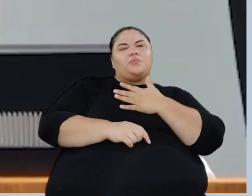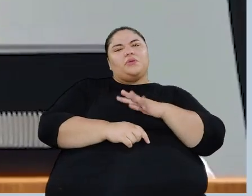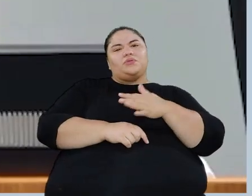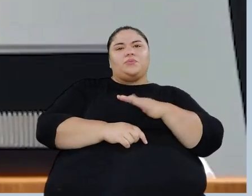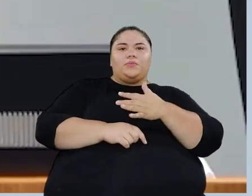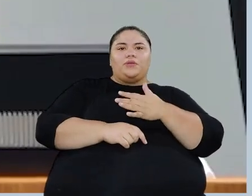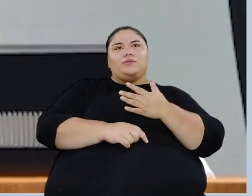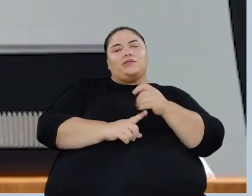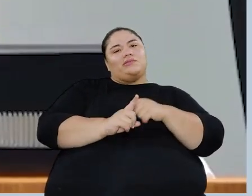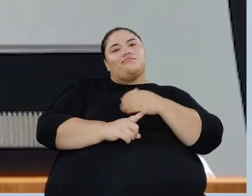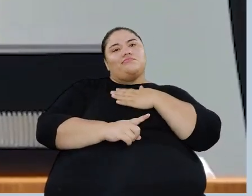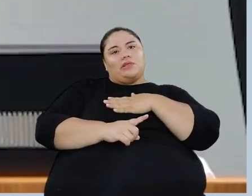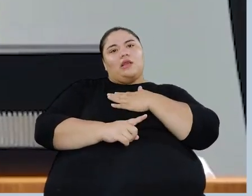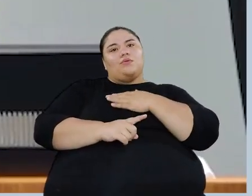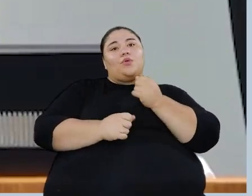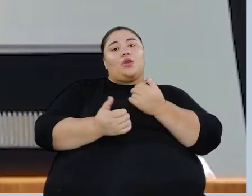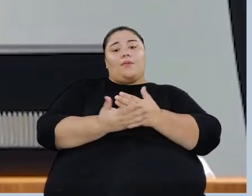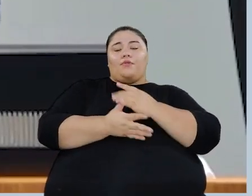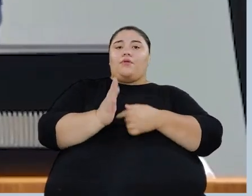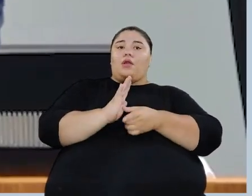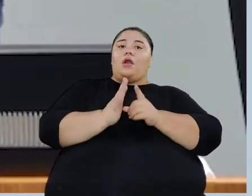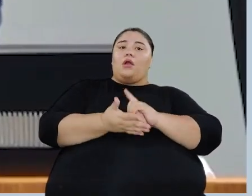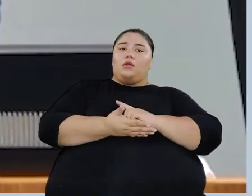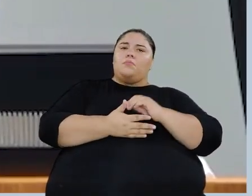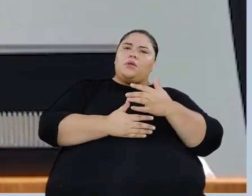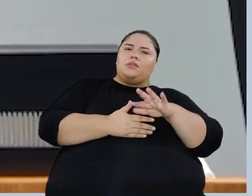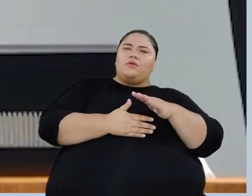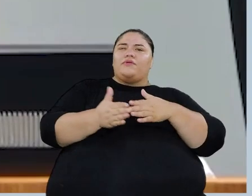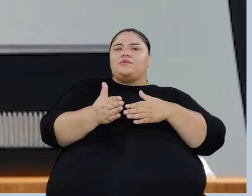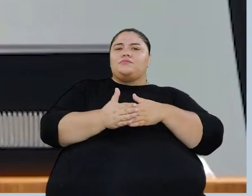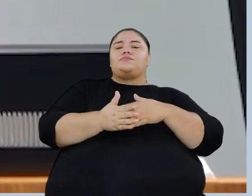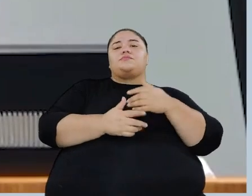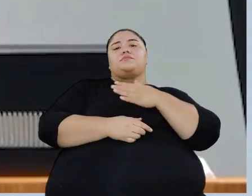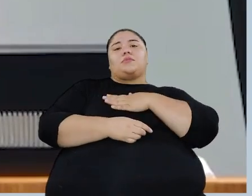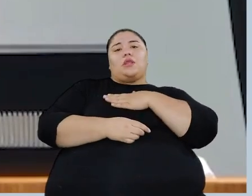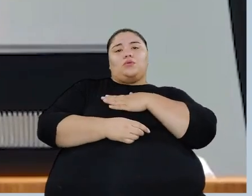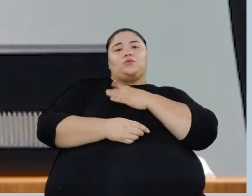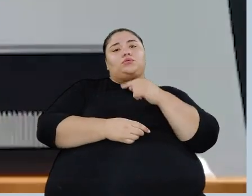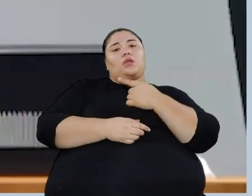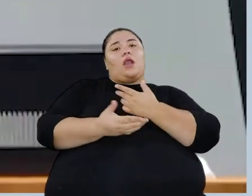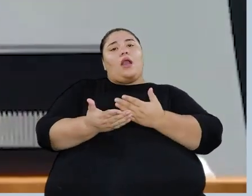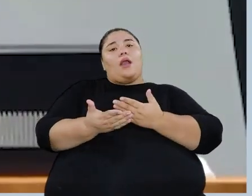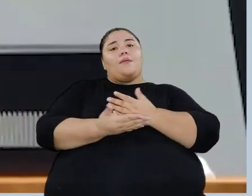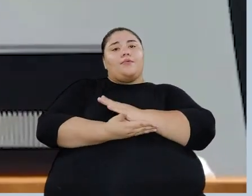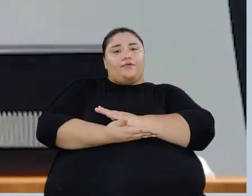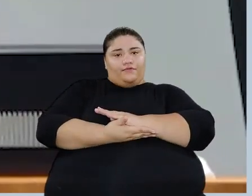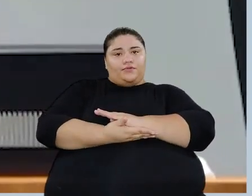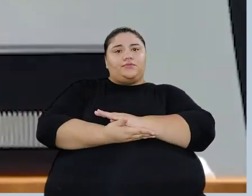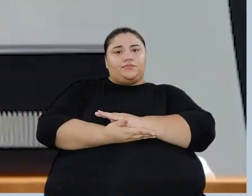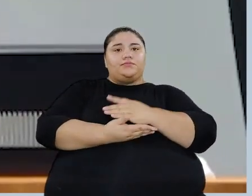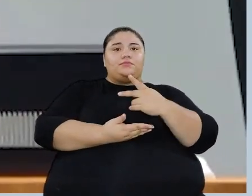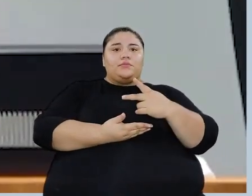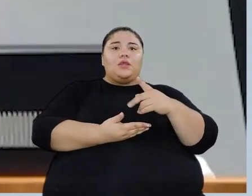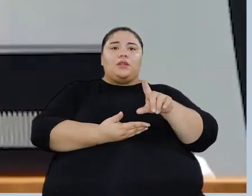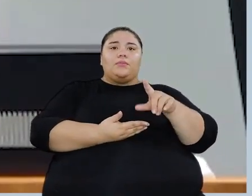tardar agosto, pode ser aprovado antes, mas talvez até agosto tenhamos a aprovação do